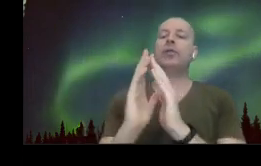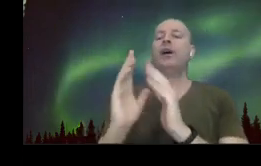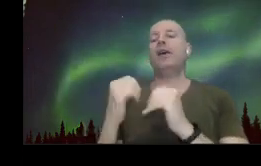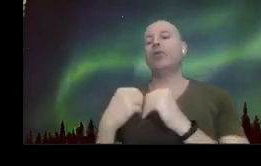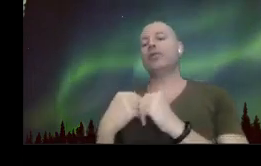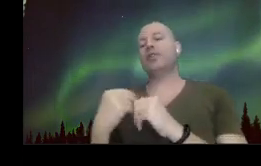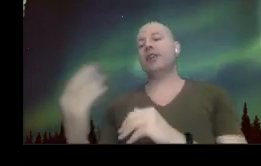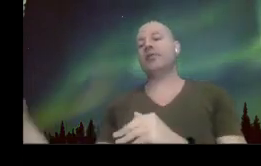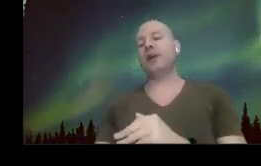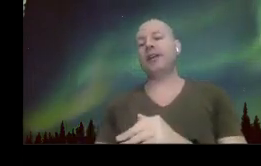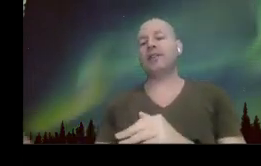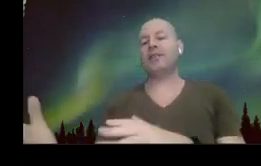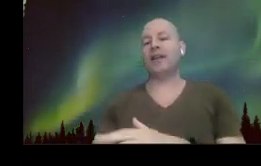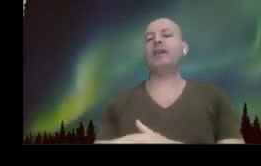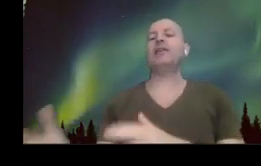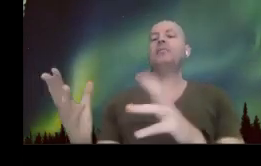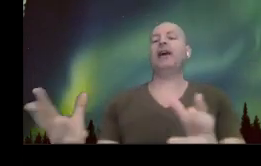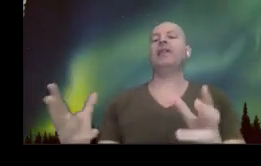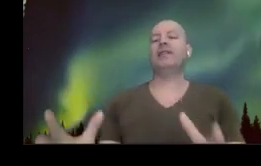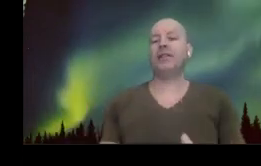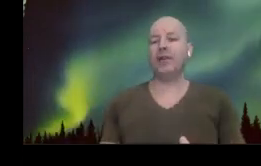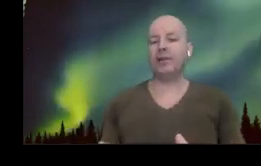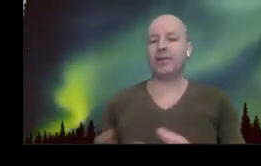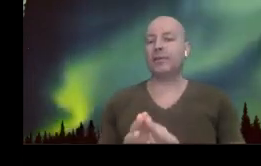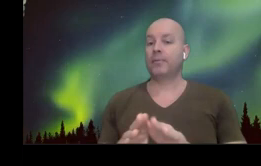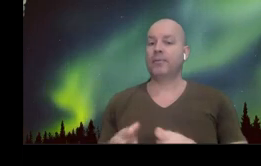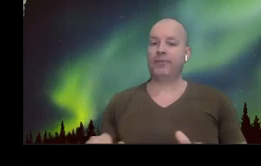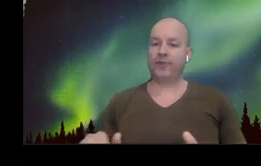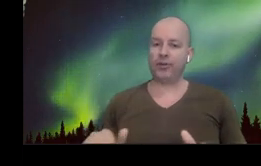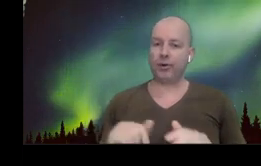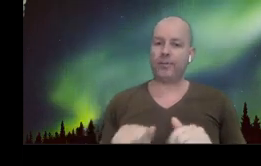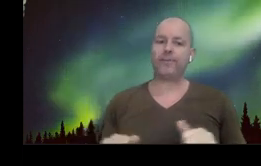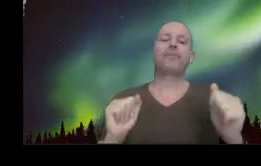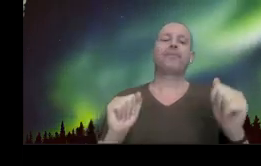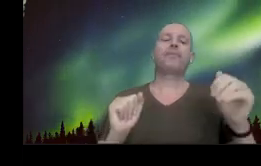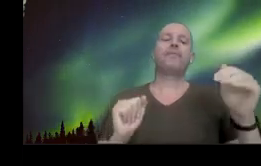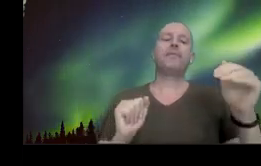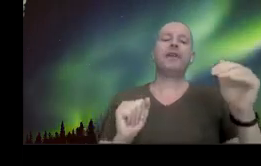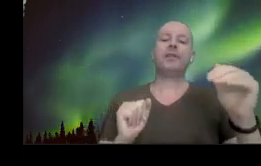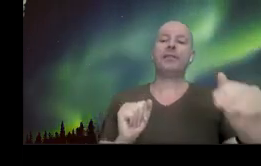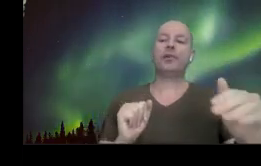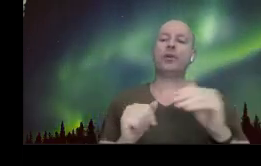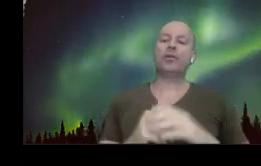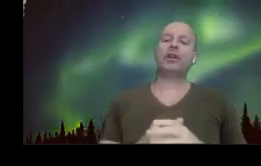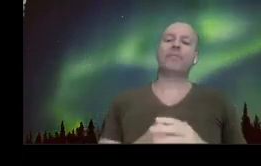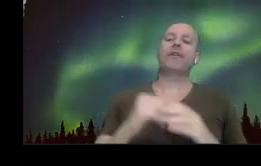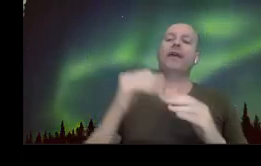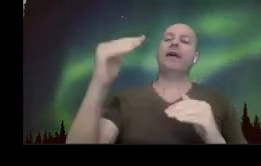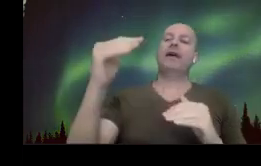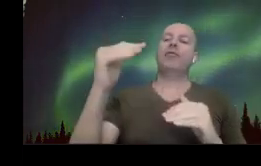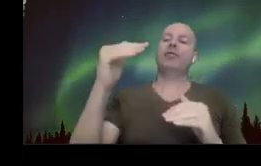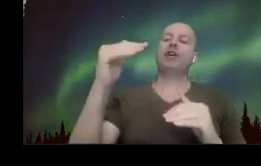de 5%, que é onde você tem as belezas cênicas mais interessantes. Fechou? Estação